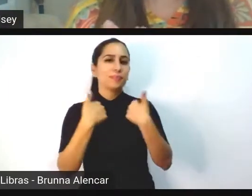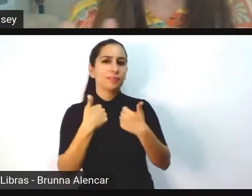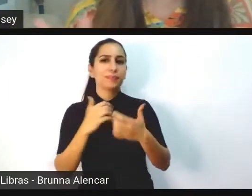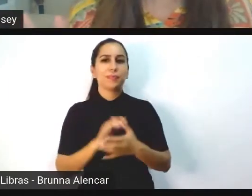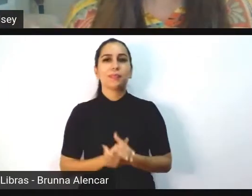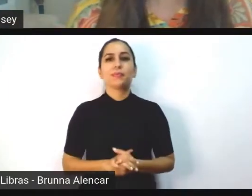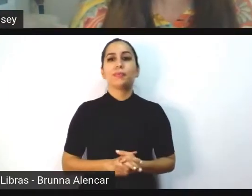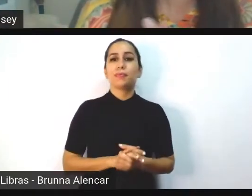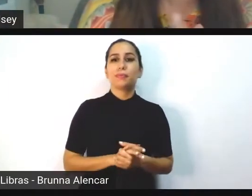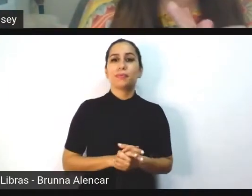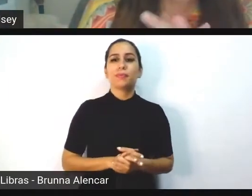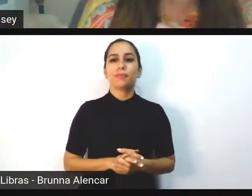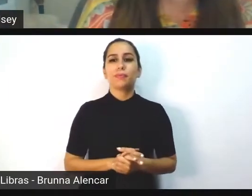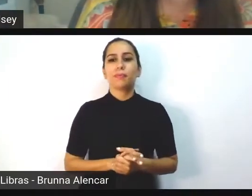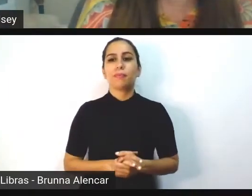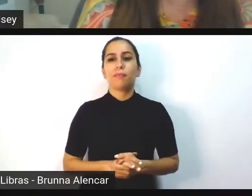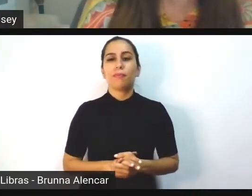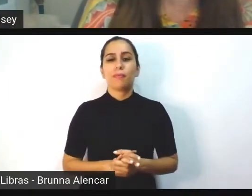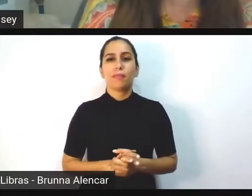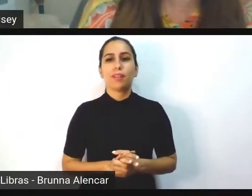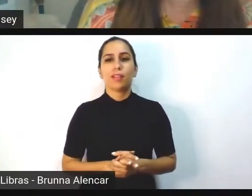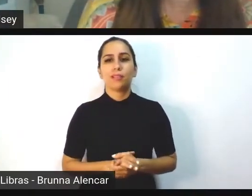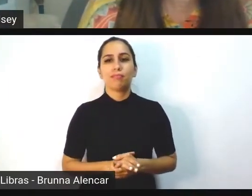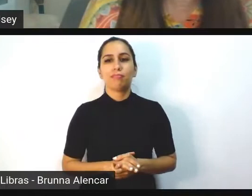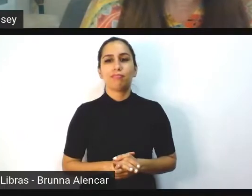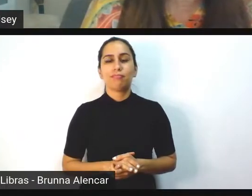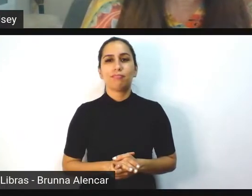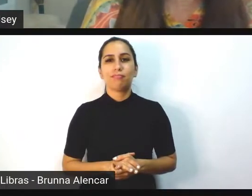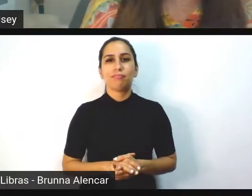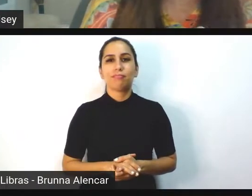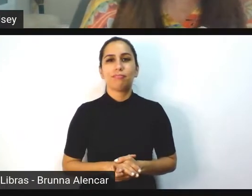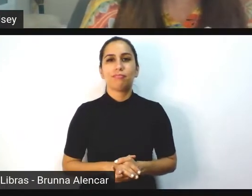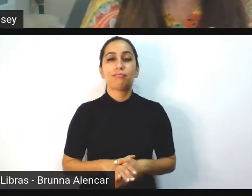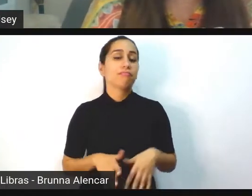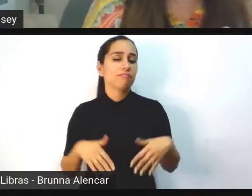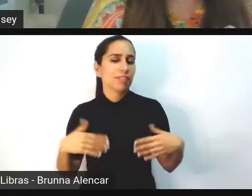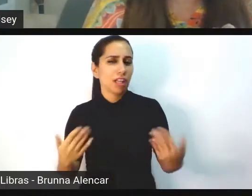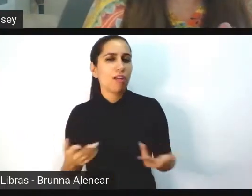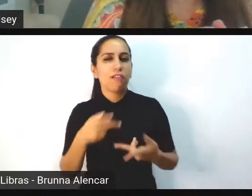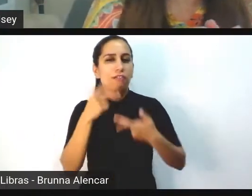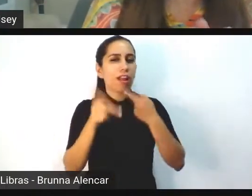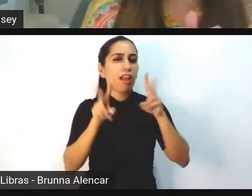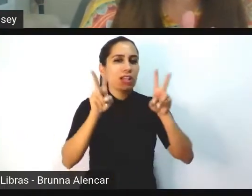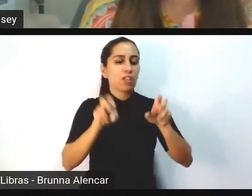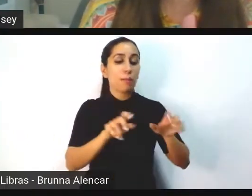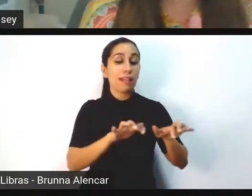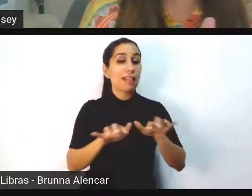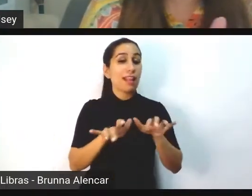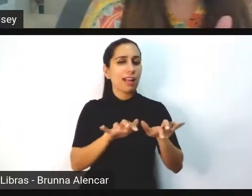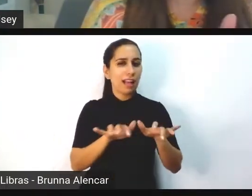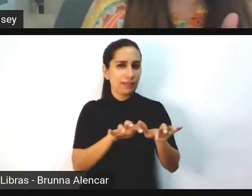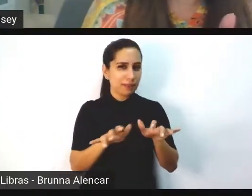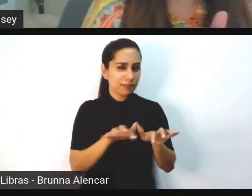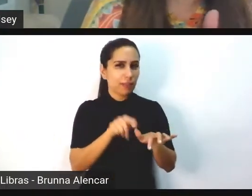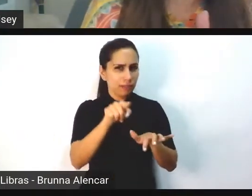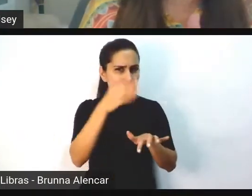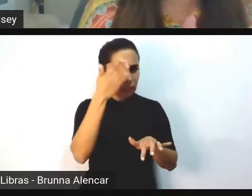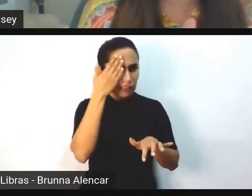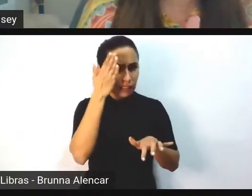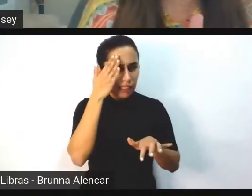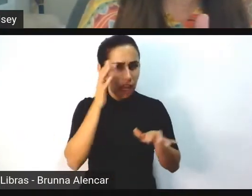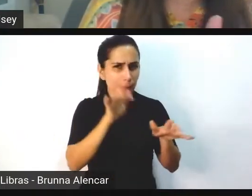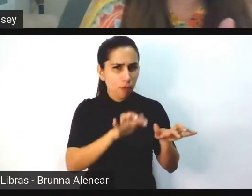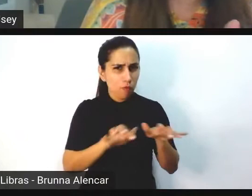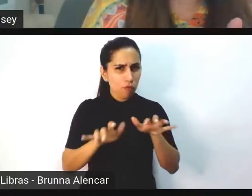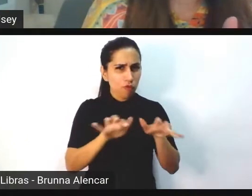Então, tá bem. Olha só, vamos falar rapidamente sobre o teclado. Você sabe que existe o teclado